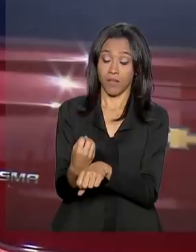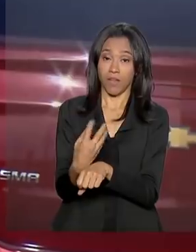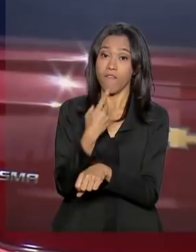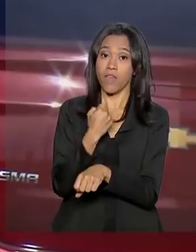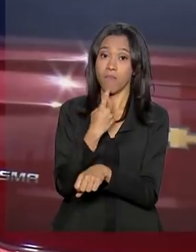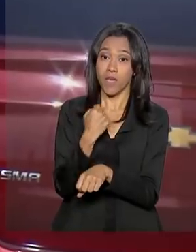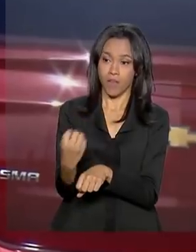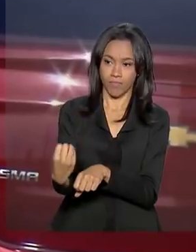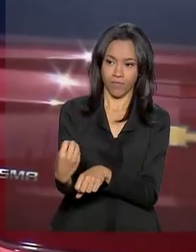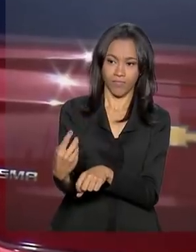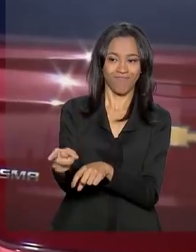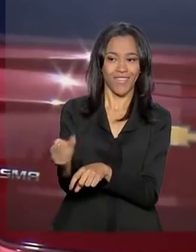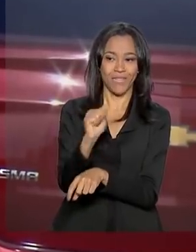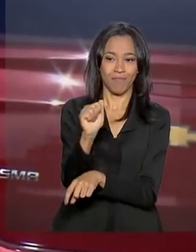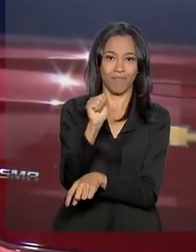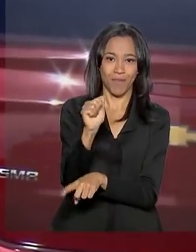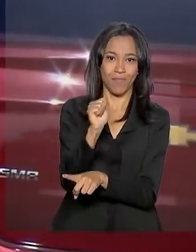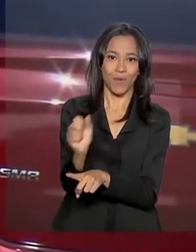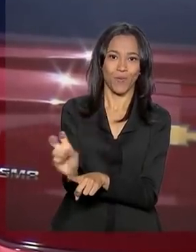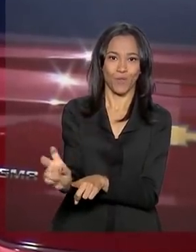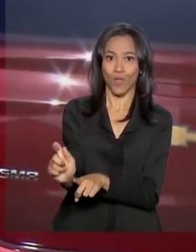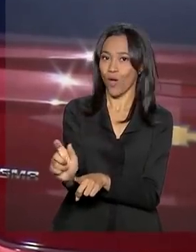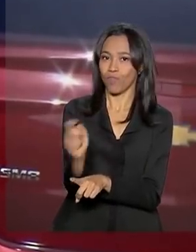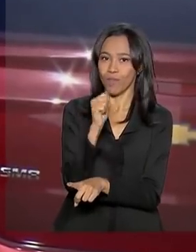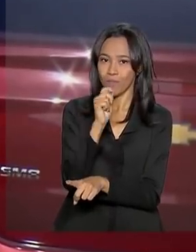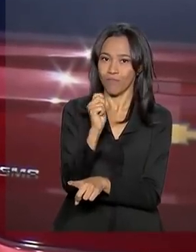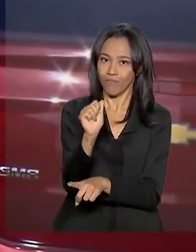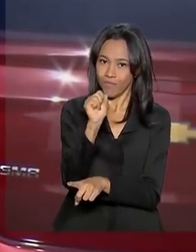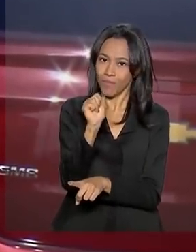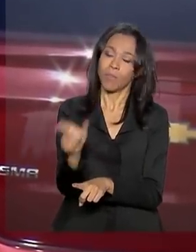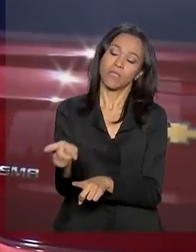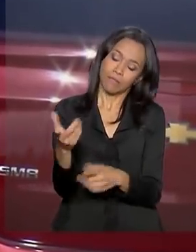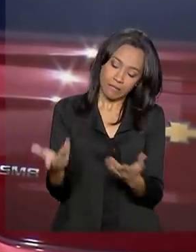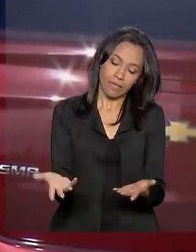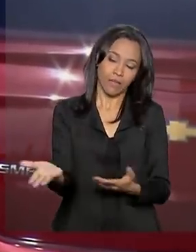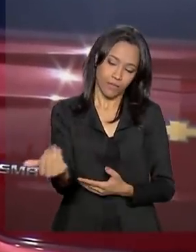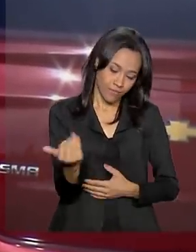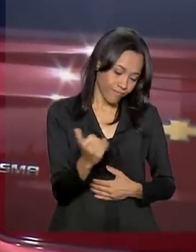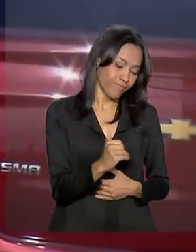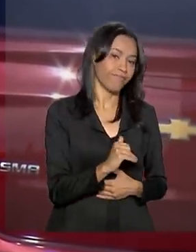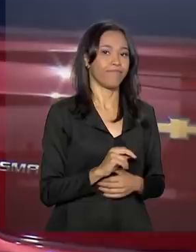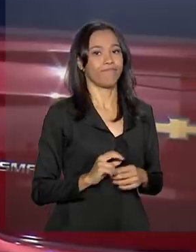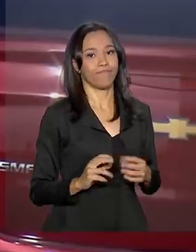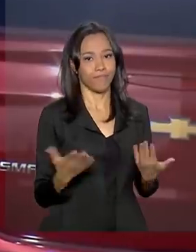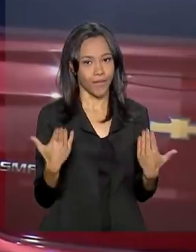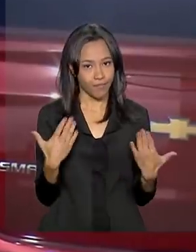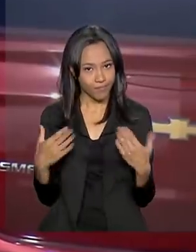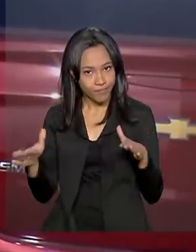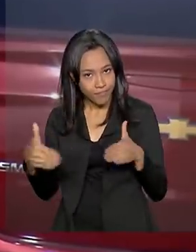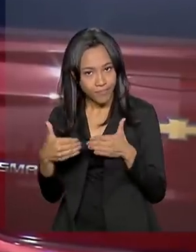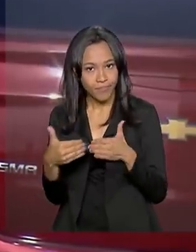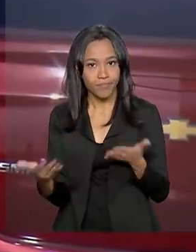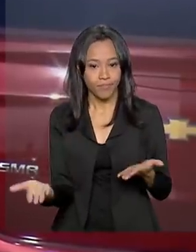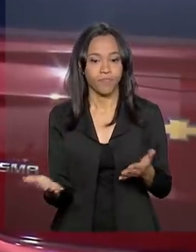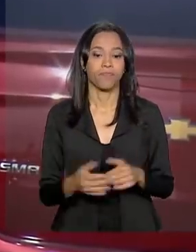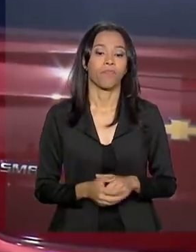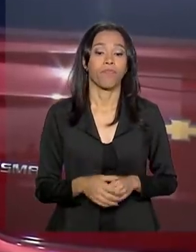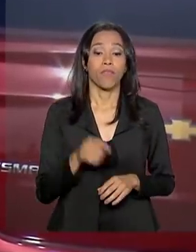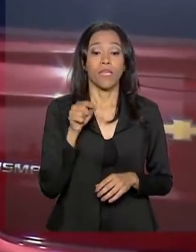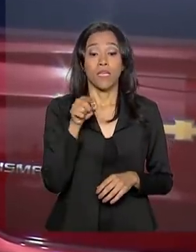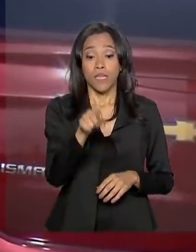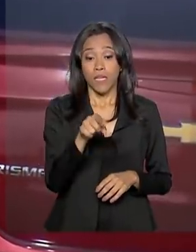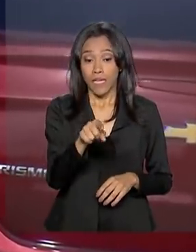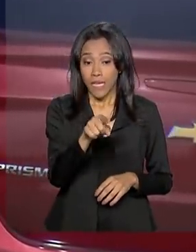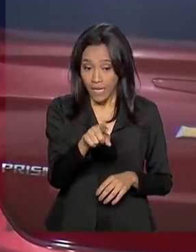vermelha, é porque o motorista ingeriu bebida alcoólica e aí, nesse caso, o motorista é abordado de uma forma mais detalhada. A grande